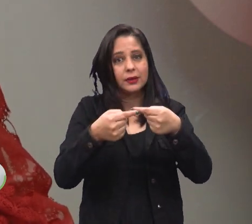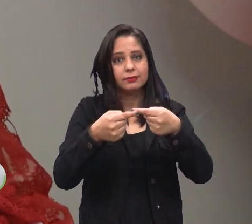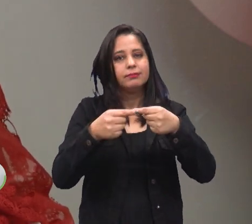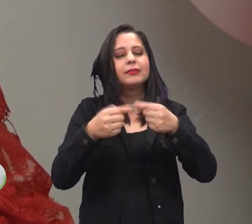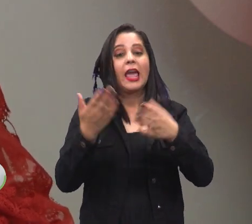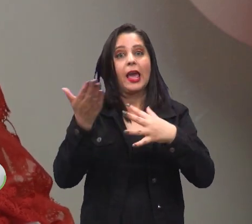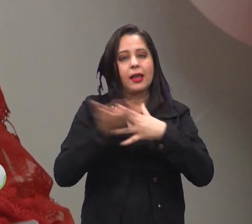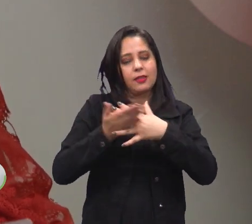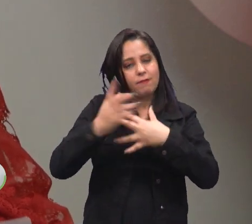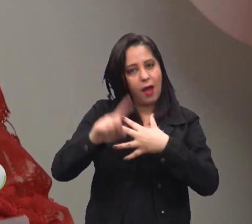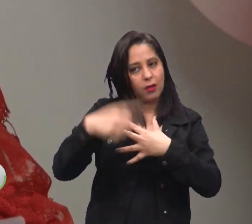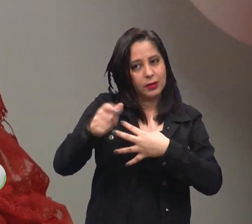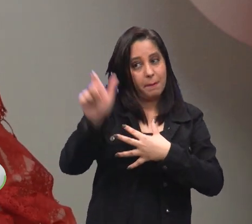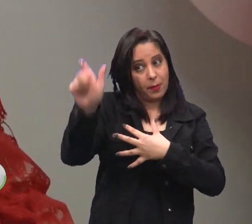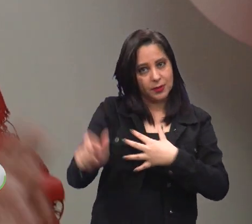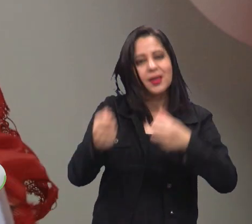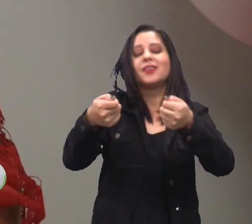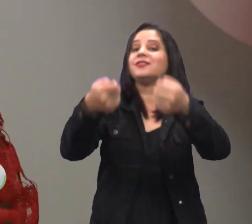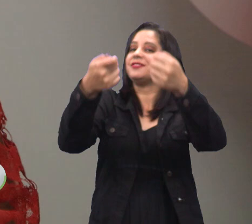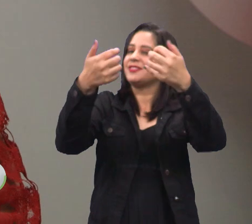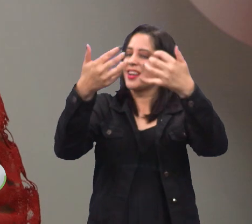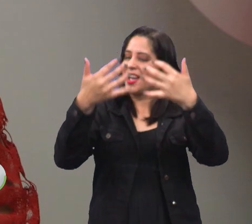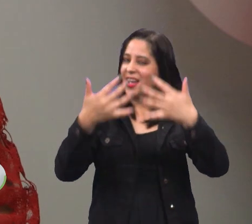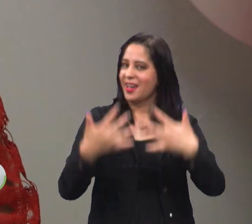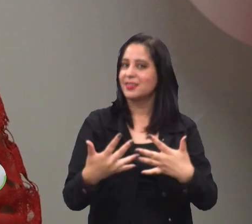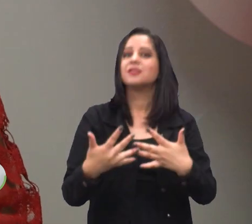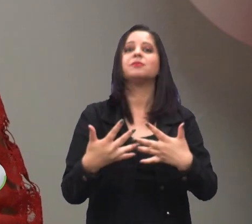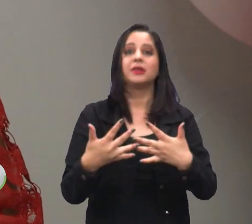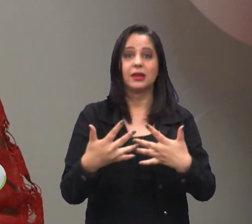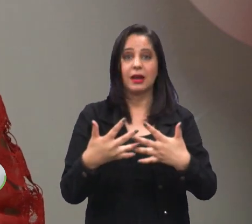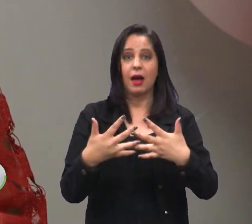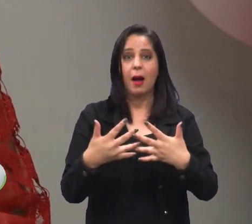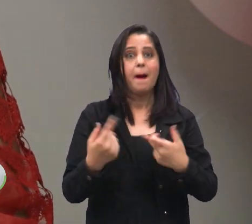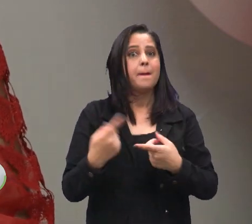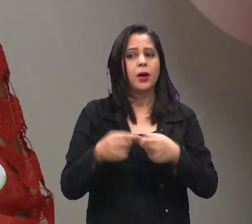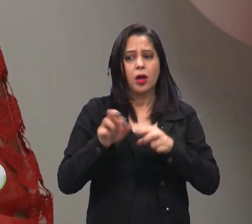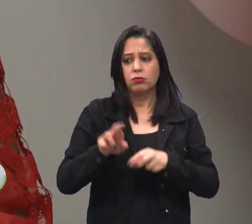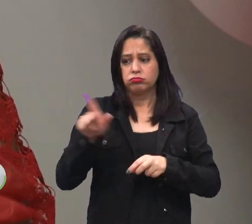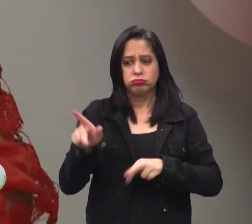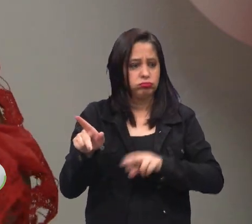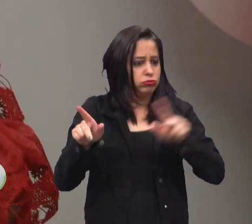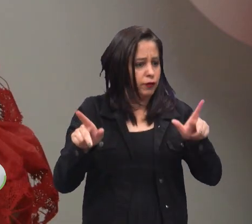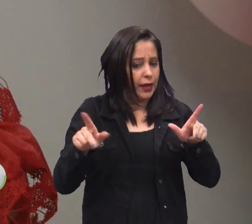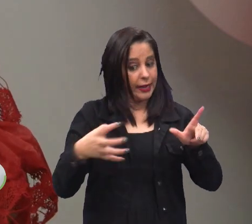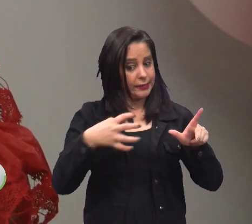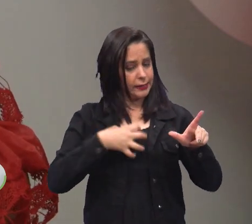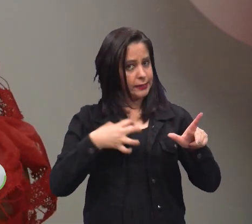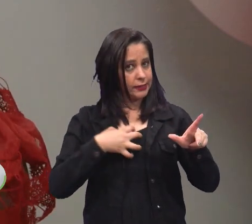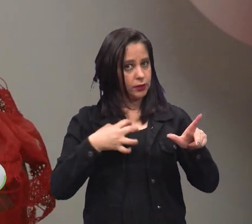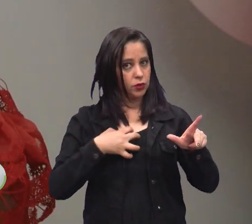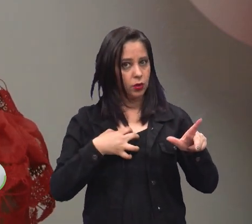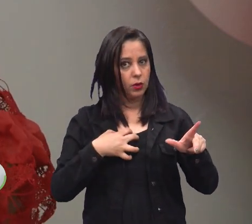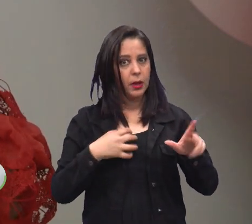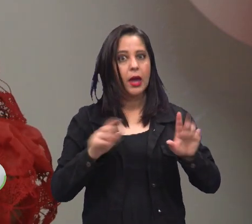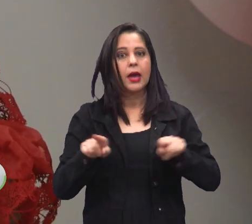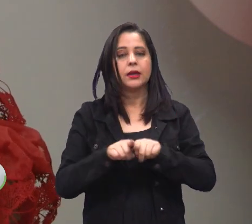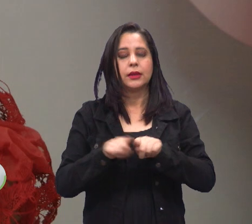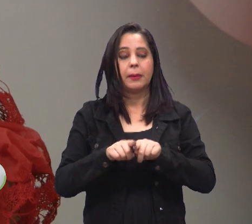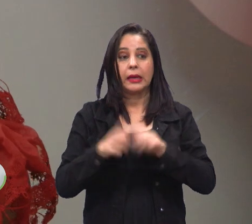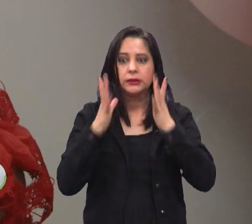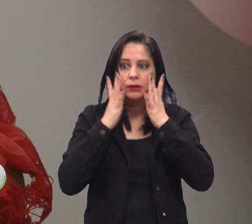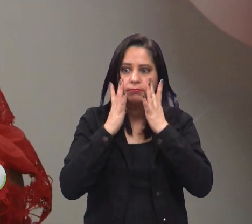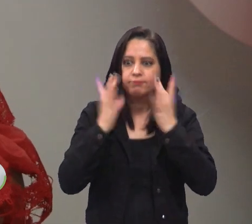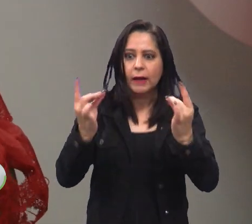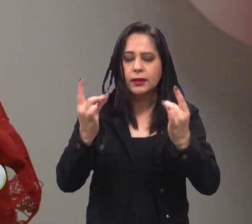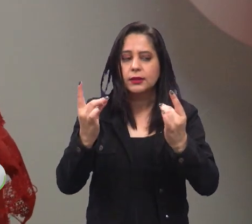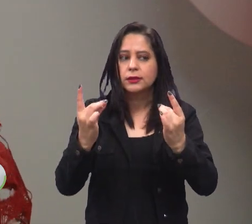hematologista Leila Pessoa de Melo explica as diferenças, os sintomas e quando é hora de acender o sinal de